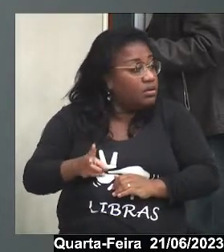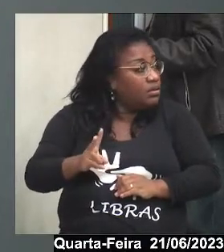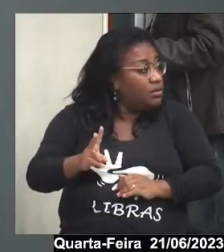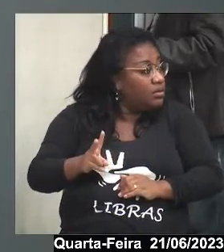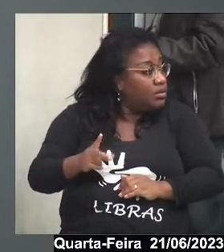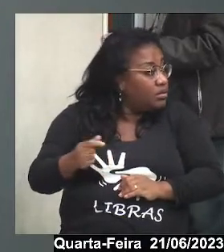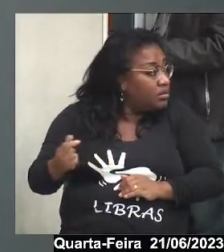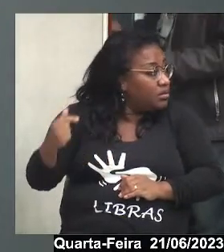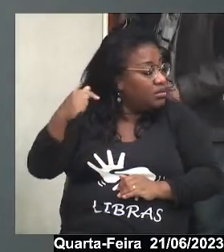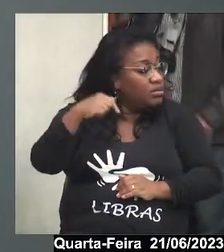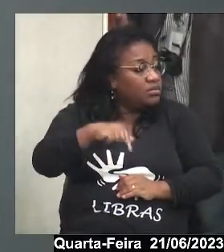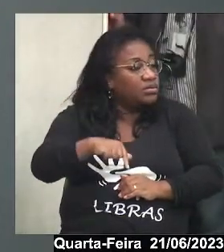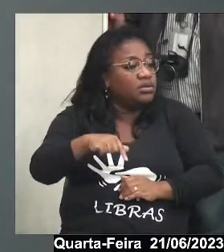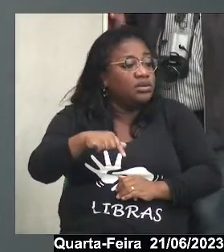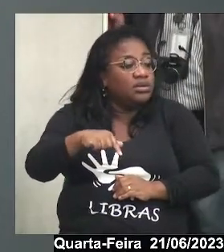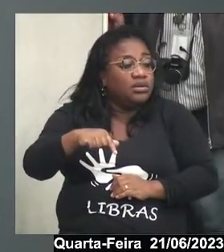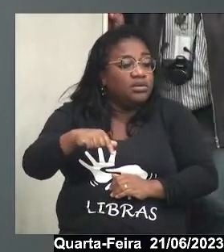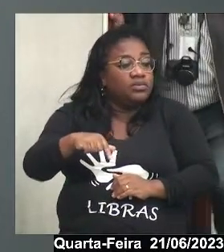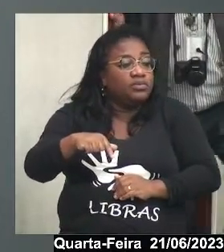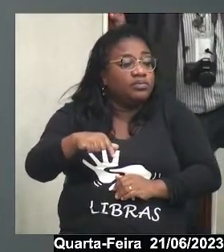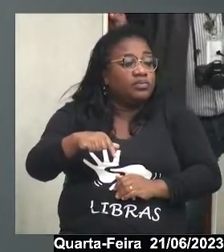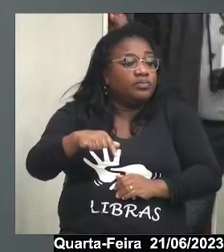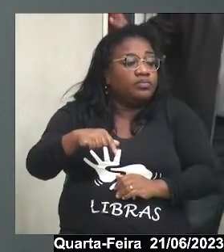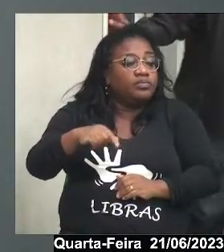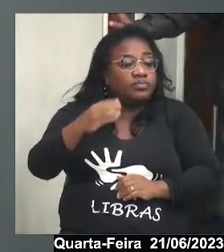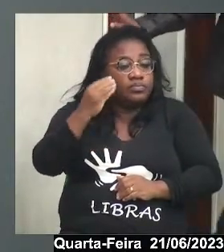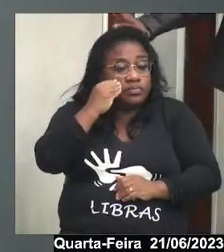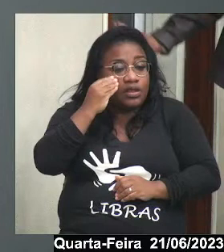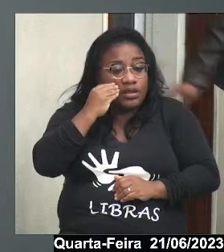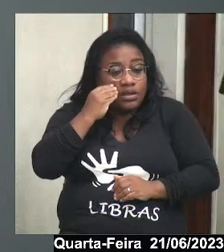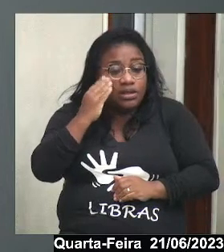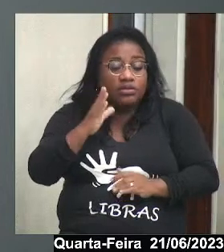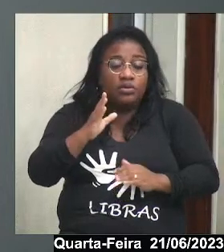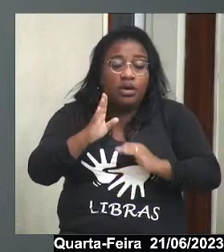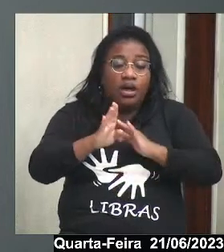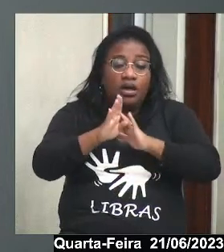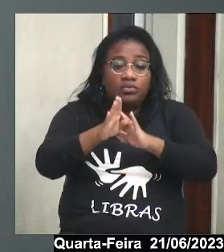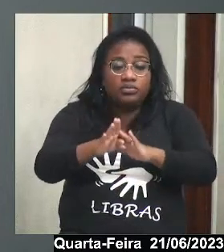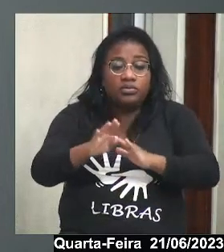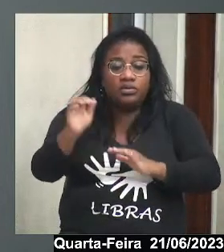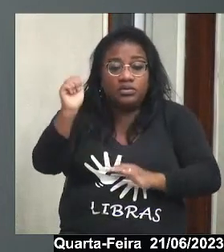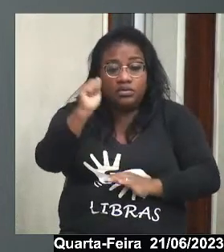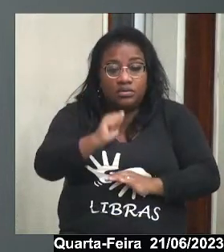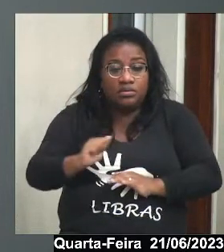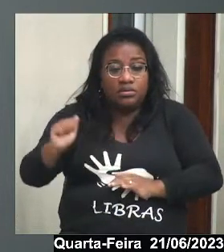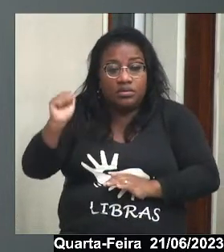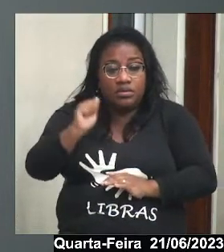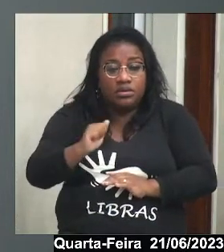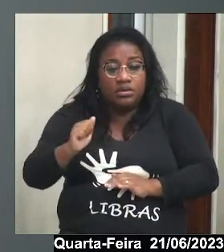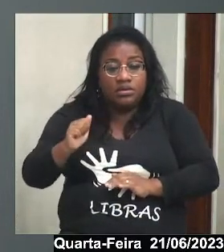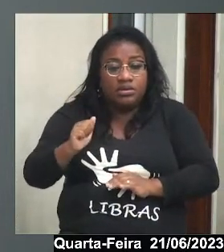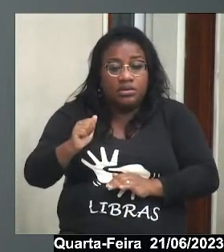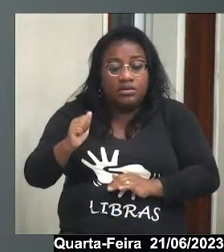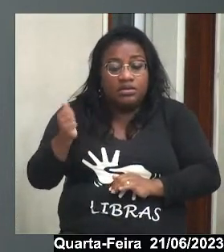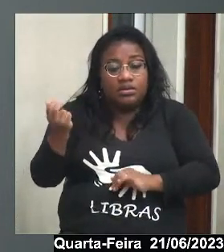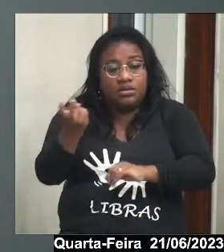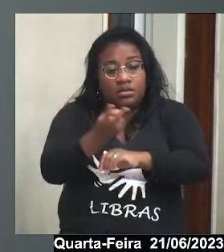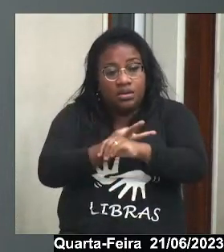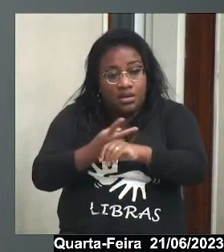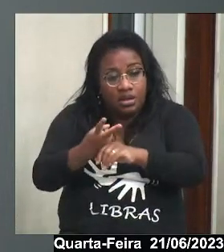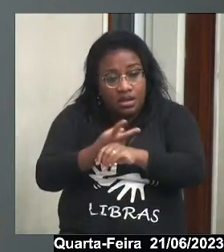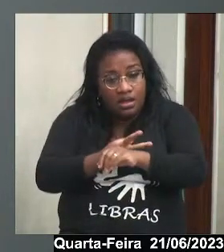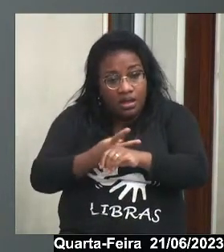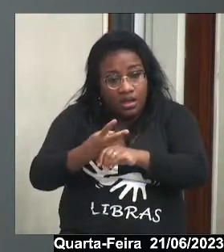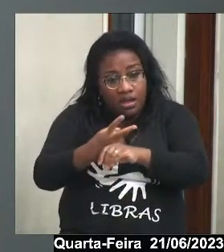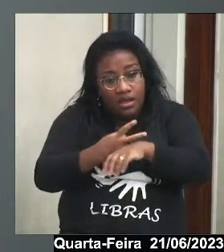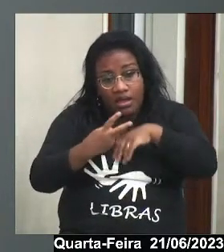sempre está aqui batendo na porta de vereador, ela sempre está tentando buscar melhorias para a sua associação, está sempre procurando o nosso